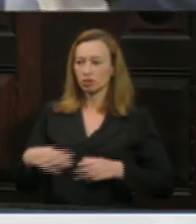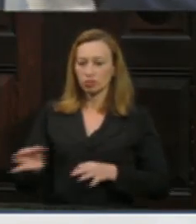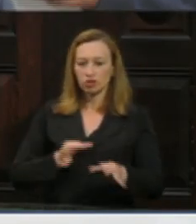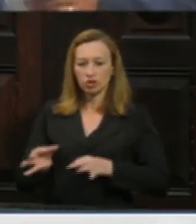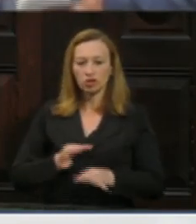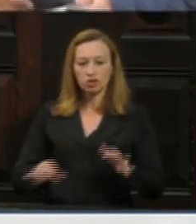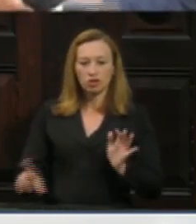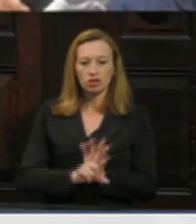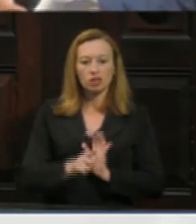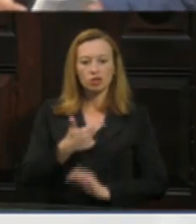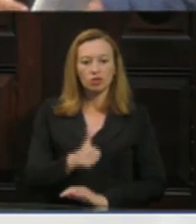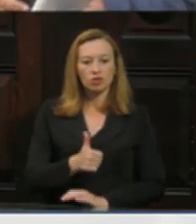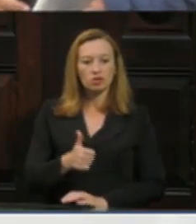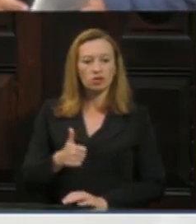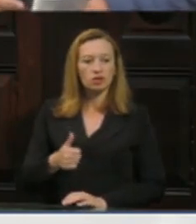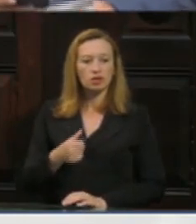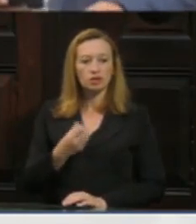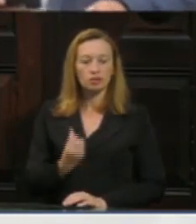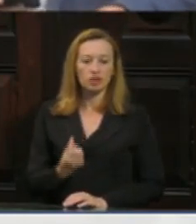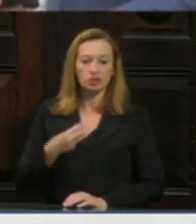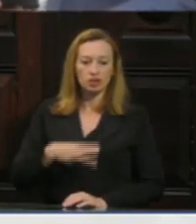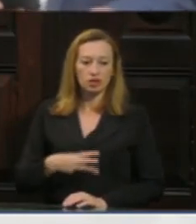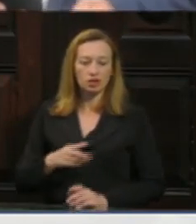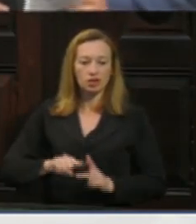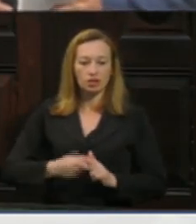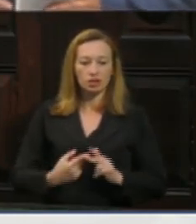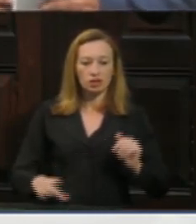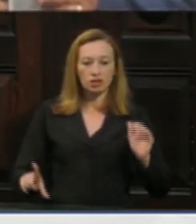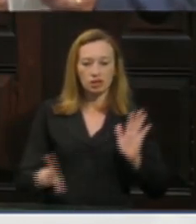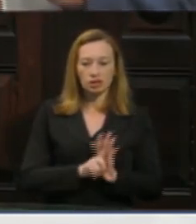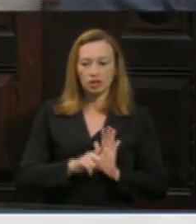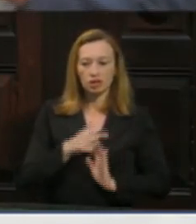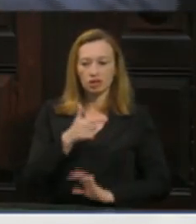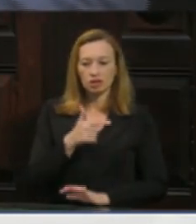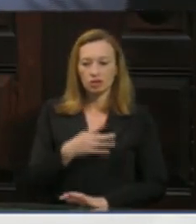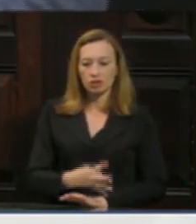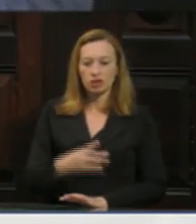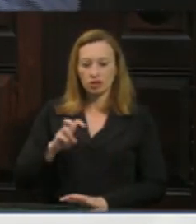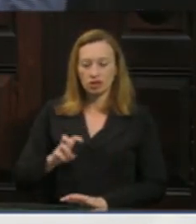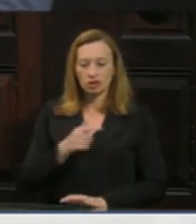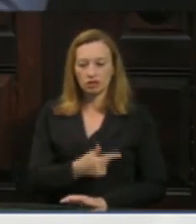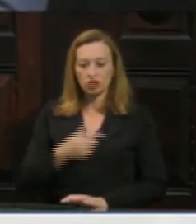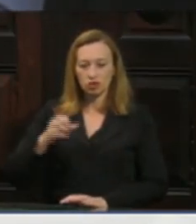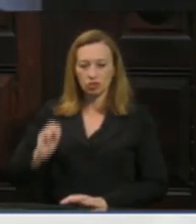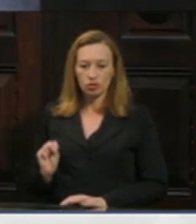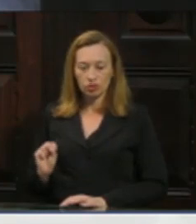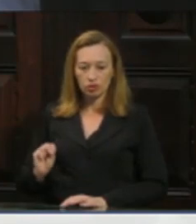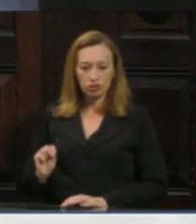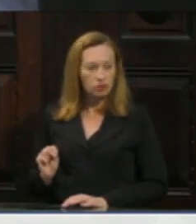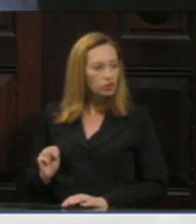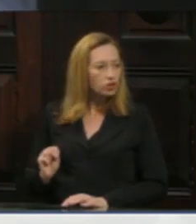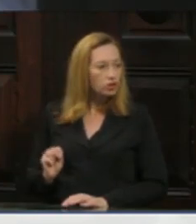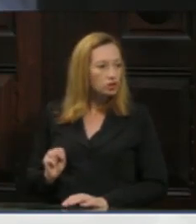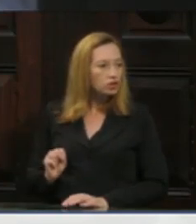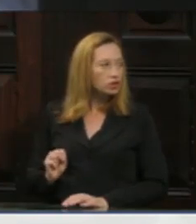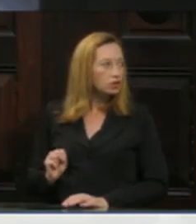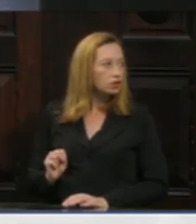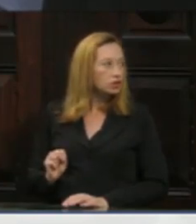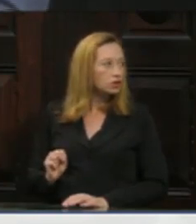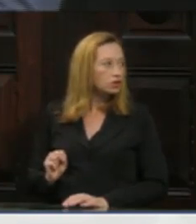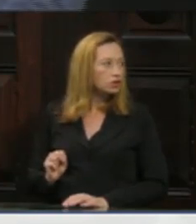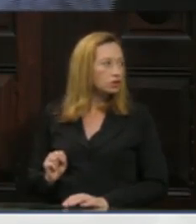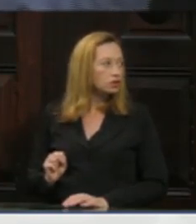CCJ favorável à emenda 1 e favorável com subemenda à emenda de plenário número 2. Senhores que aprovam, permaneçam como estão, aprovado. Em votação, projeto assim emendado. Senhores que